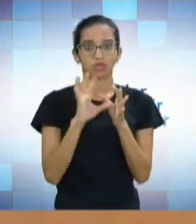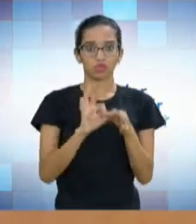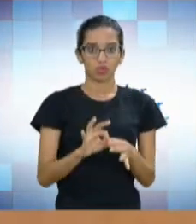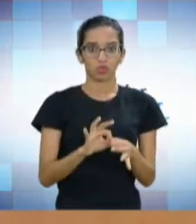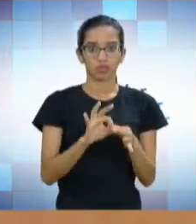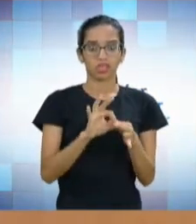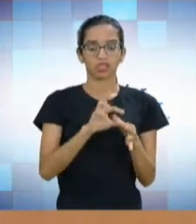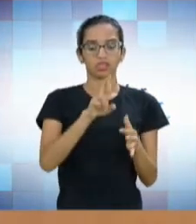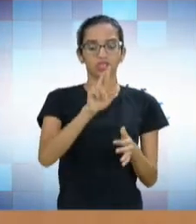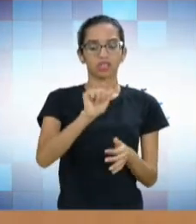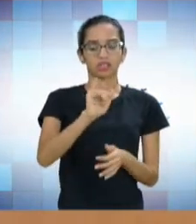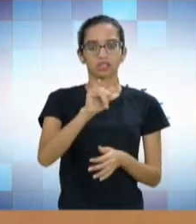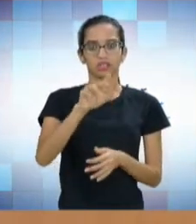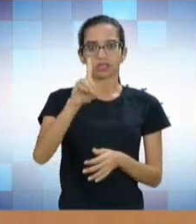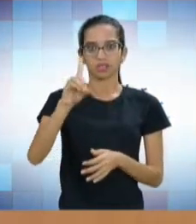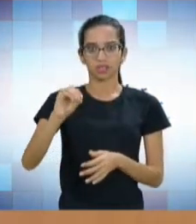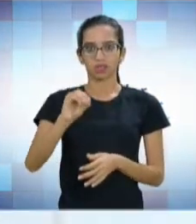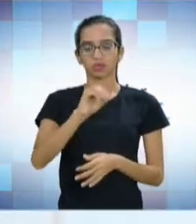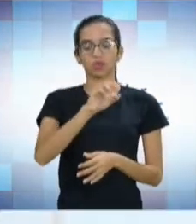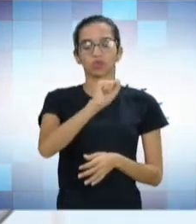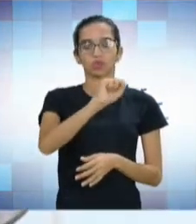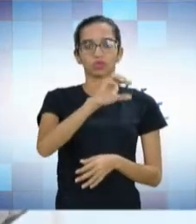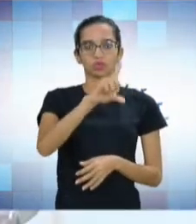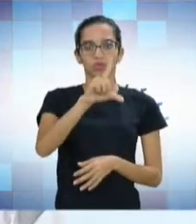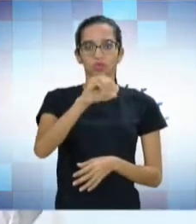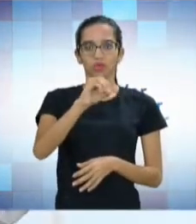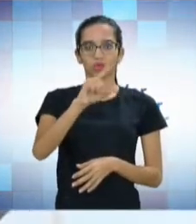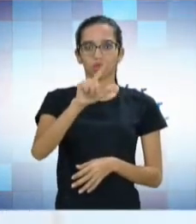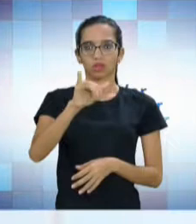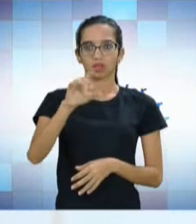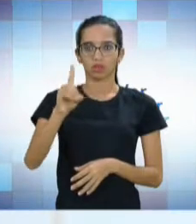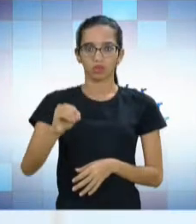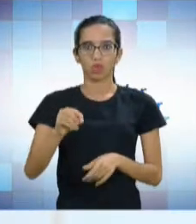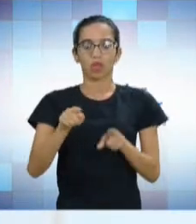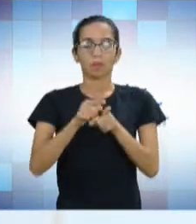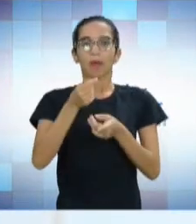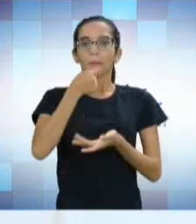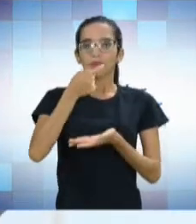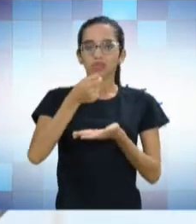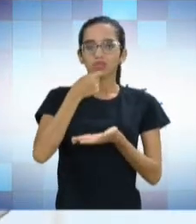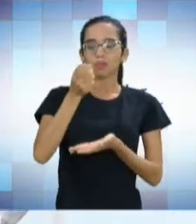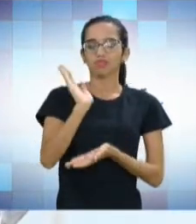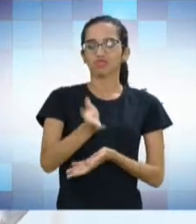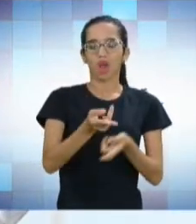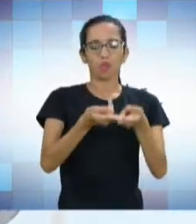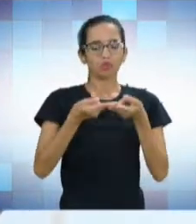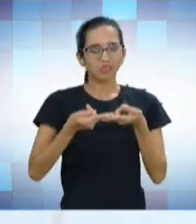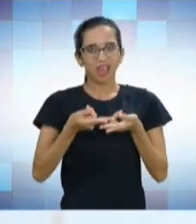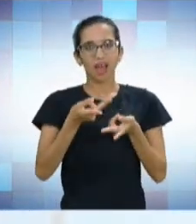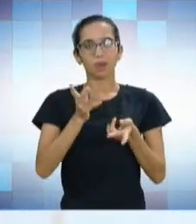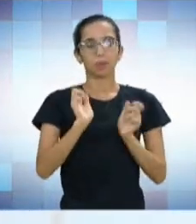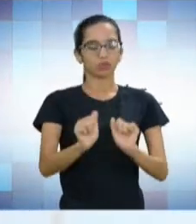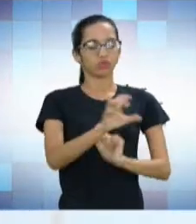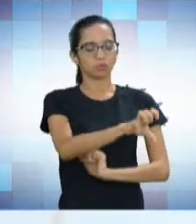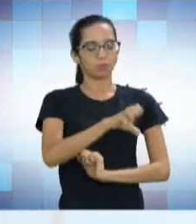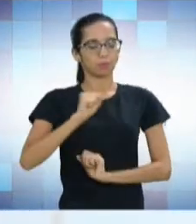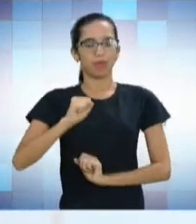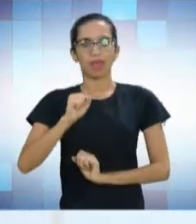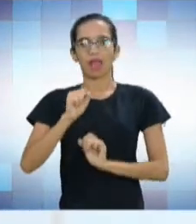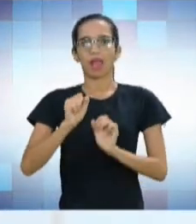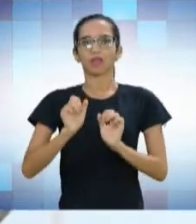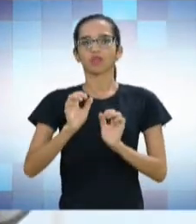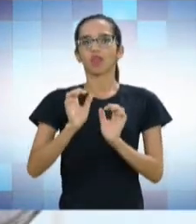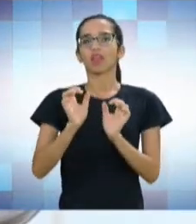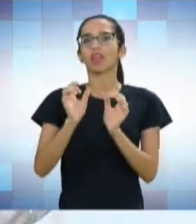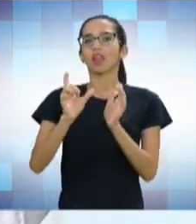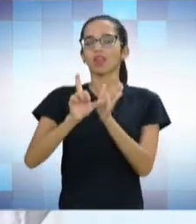resíduo sólido projeto pra medicamento usado ou fora de validade ser recolhido nas farmácias